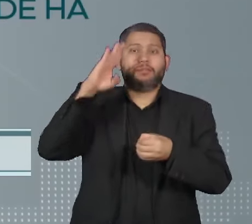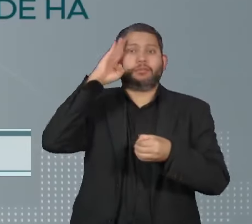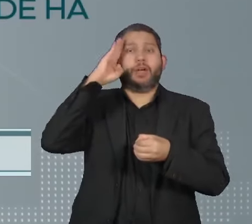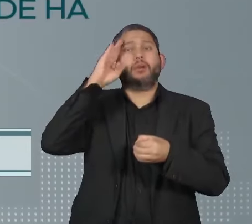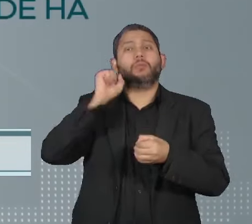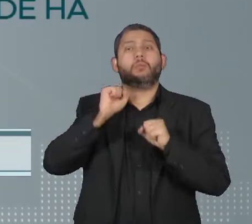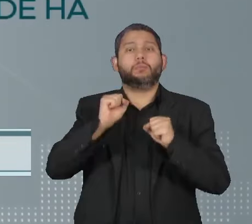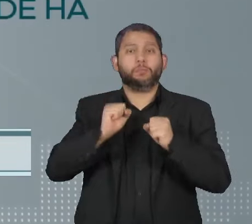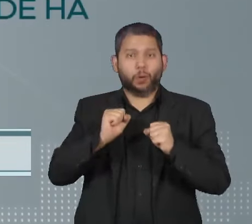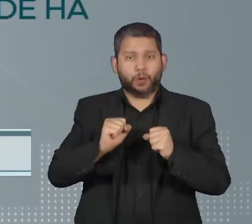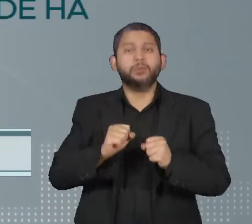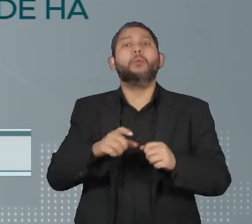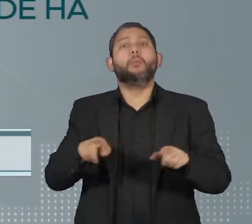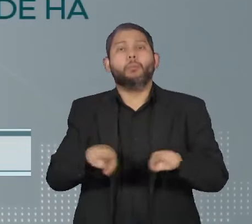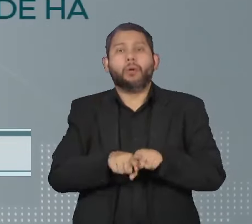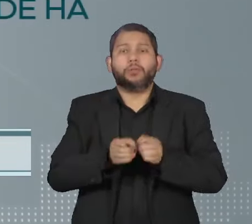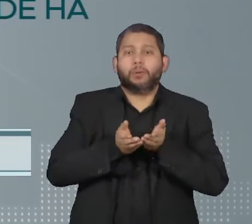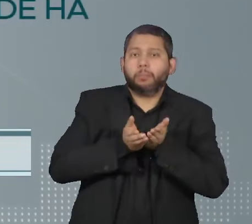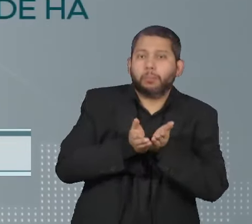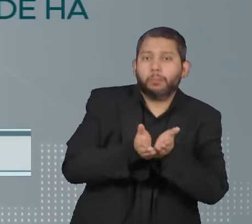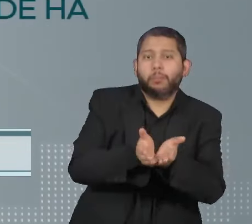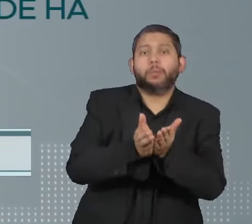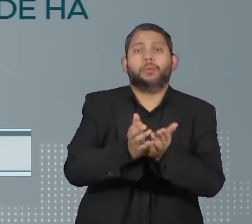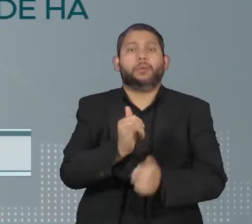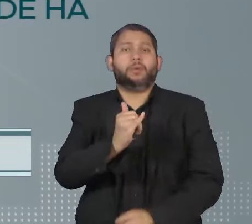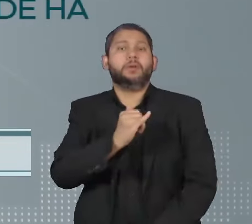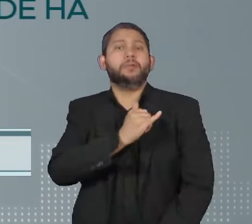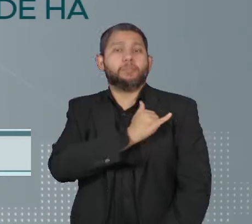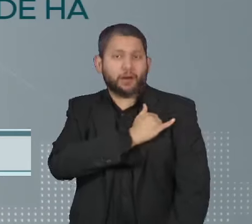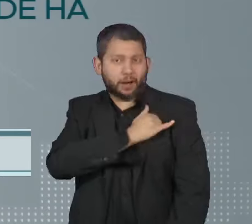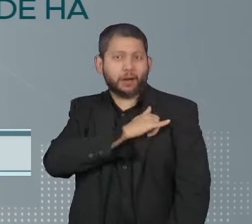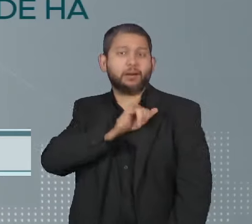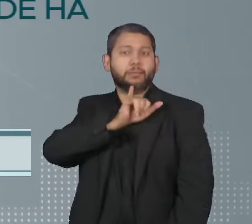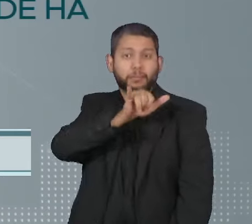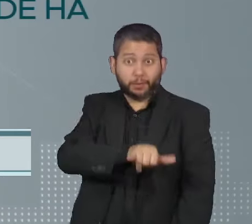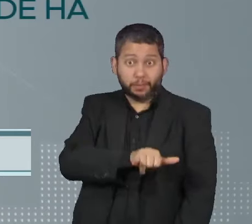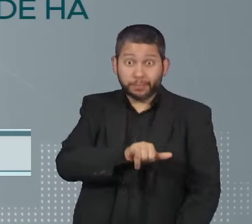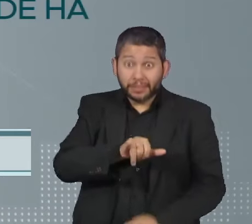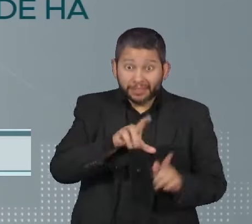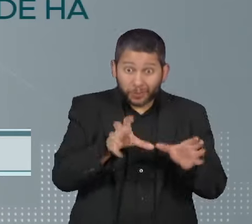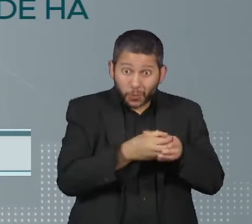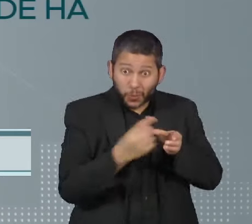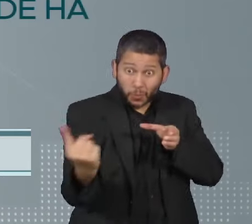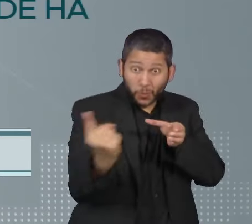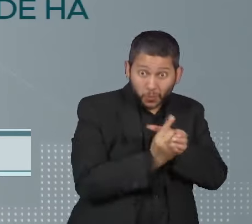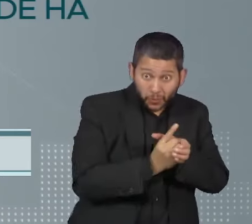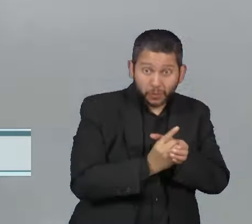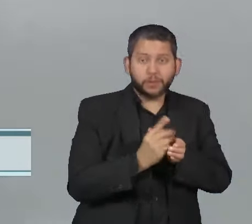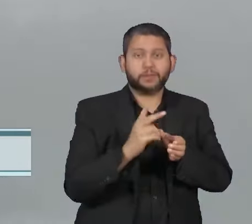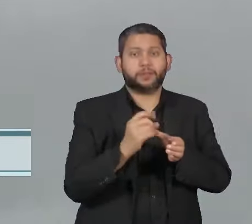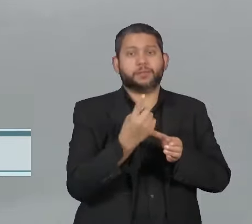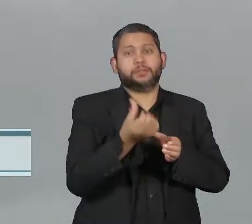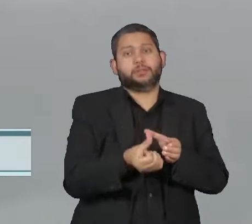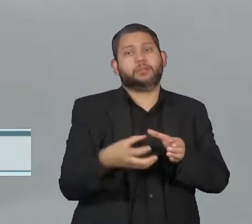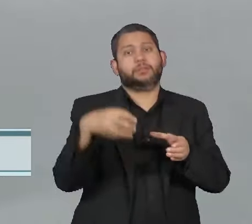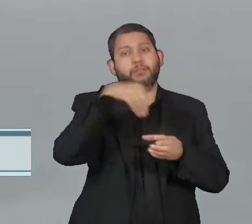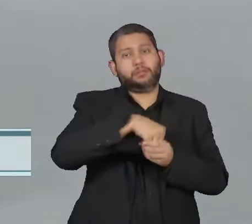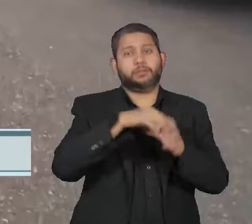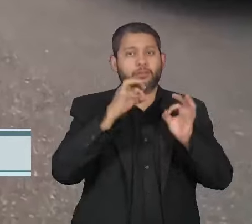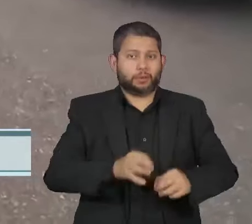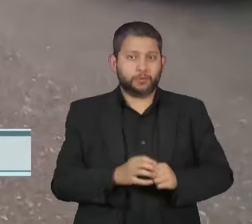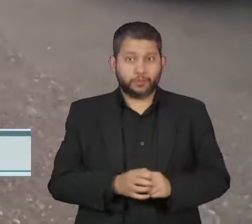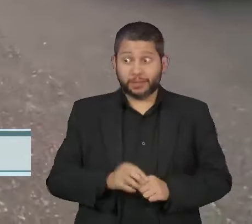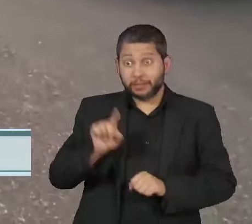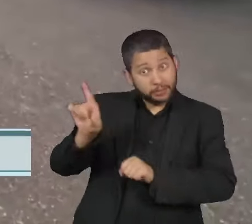da Marinha ou da Aeronáutica. A incorporação à organização militar será a partir de 2026. A seleção